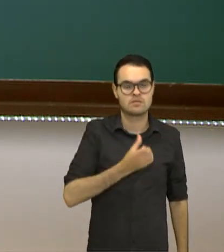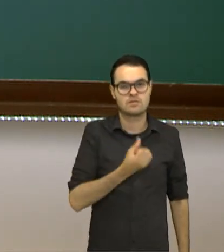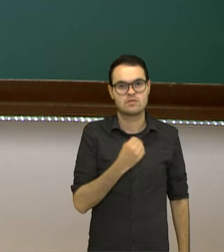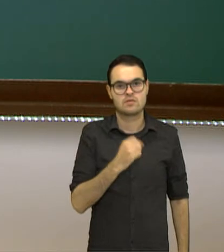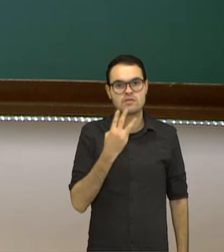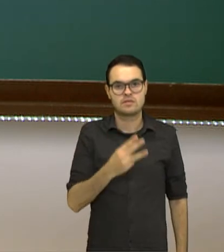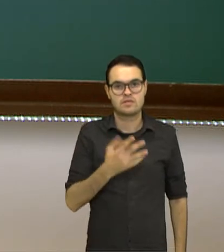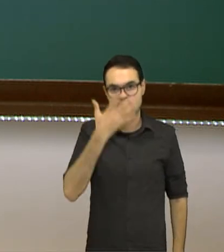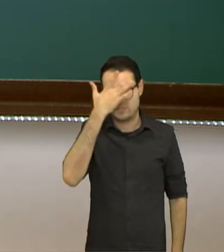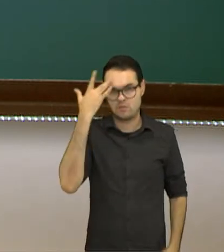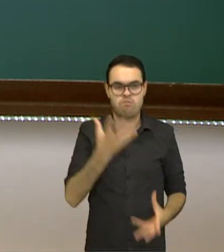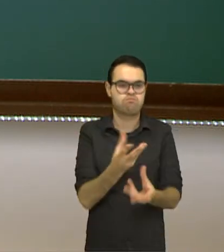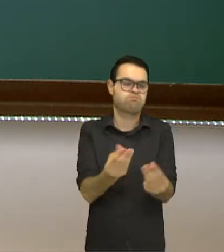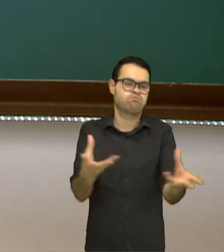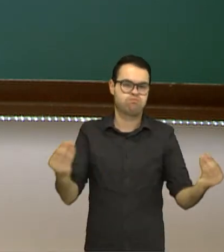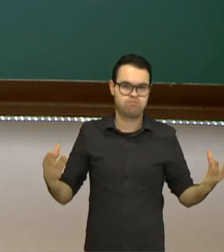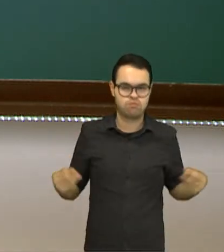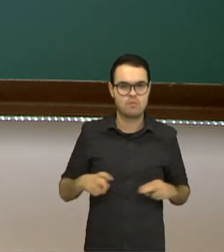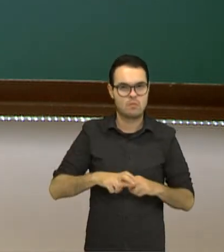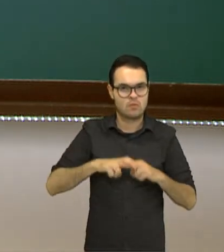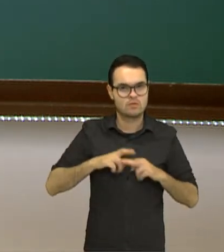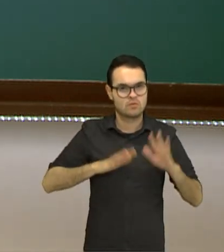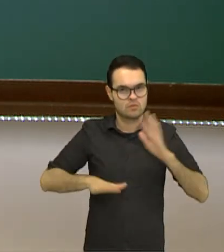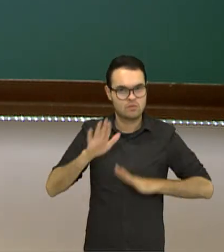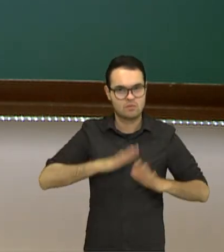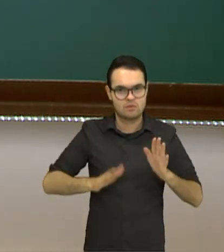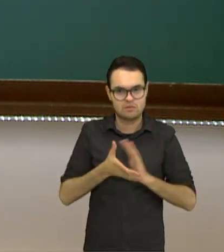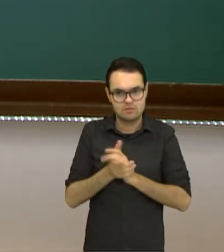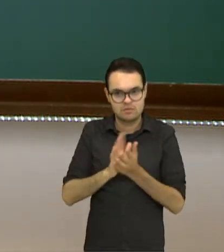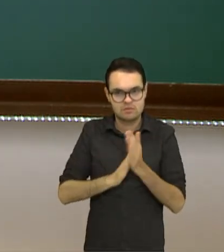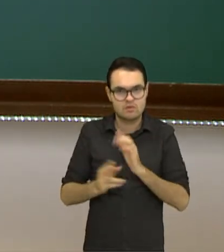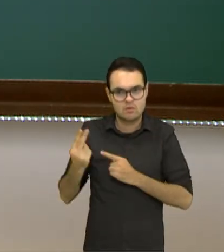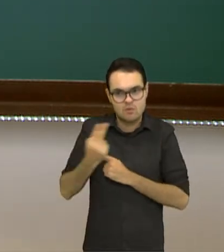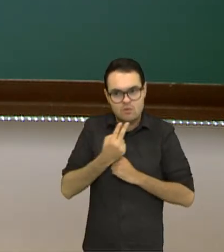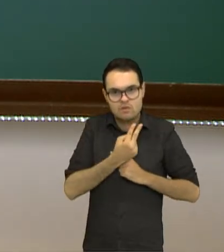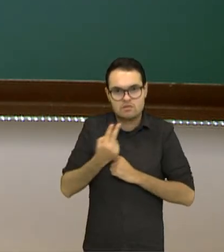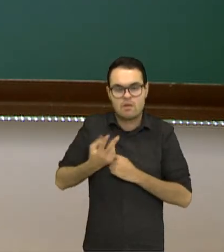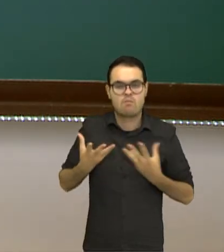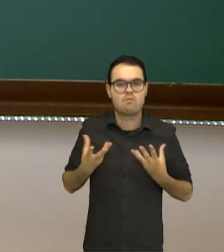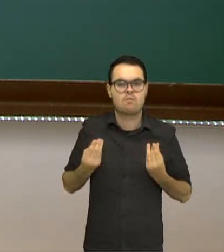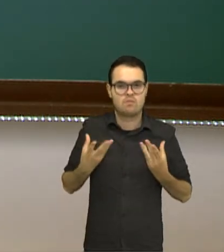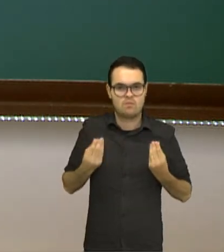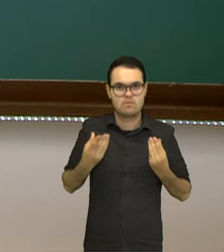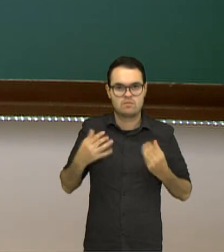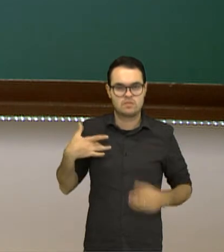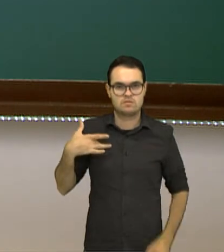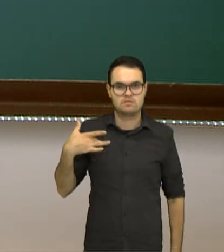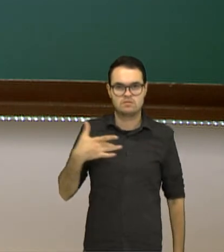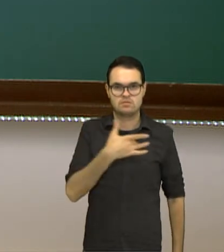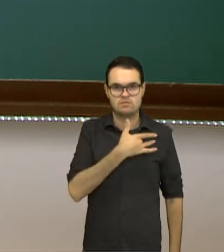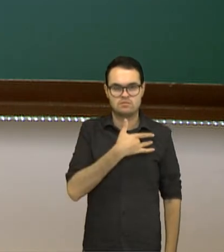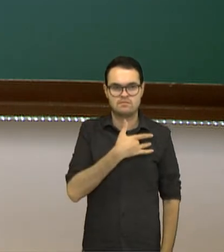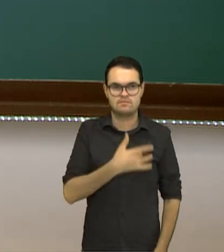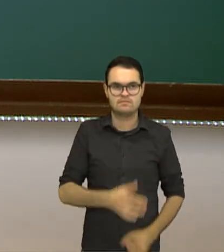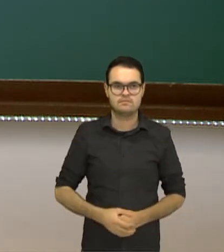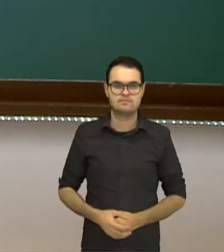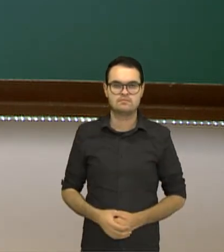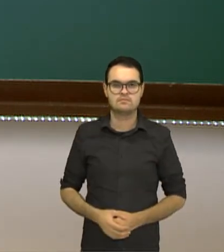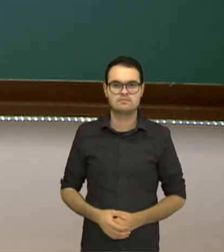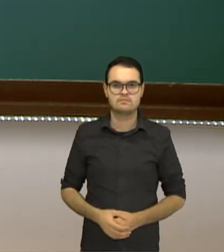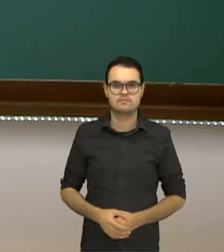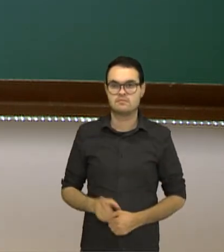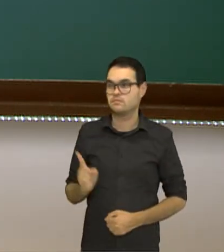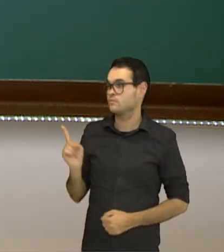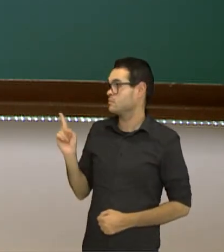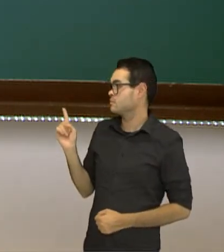19.683. Bastante gente, né? Por isso que a gente precisa se cuidar bastante com relação à nossa saúde. Muito bem, olha